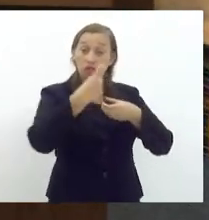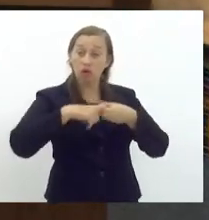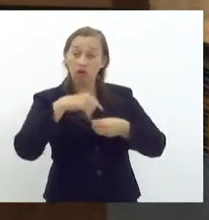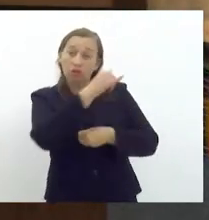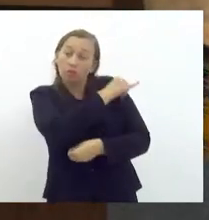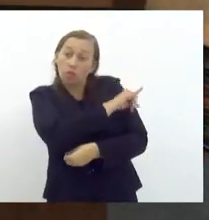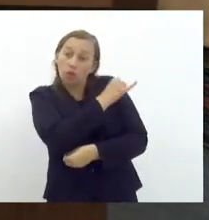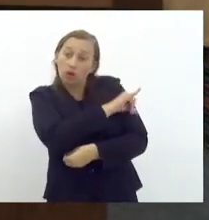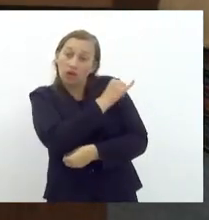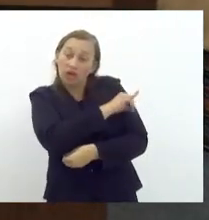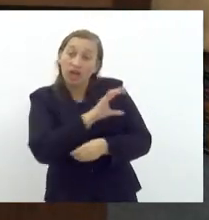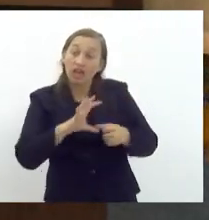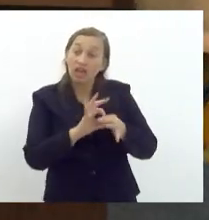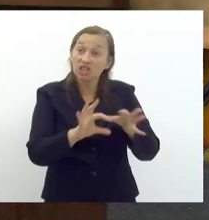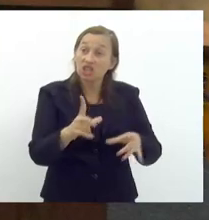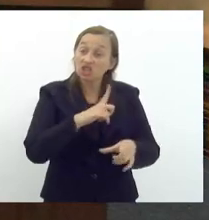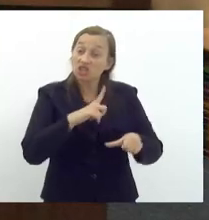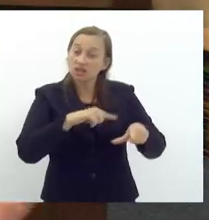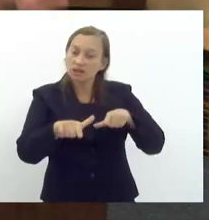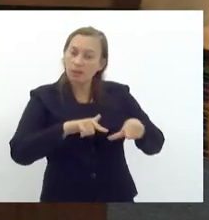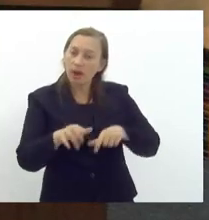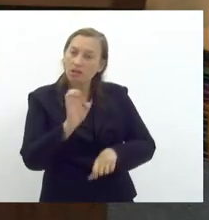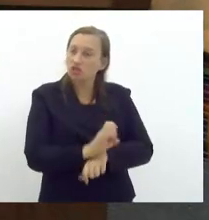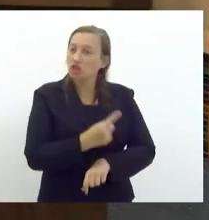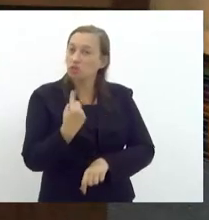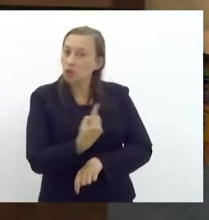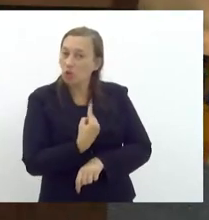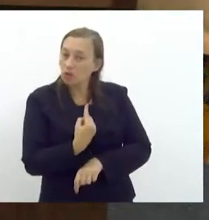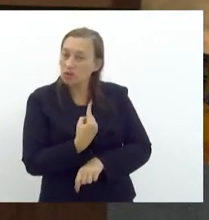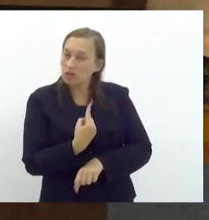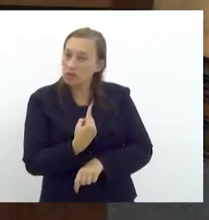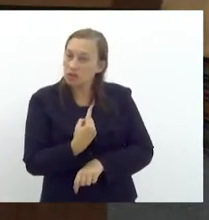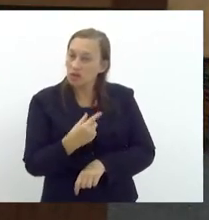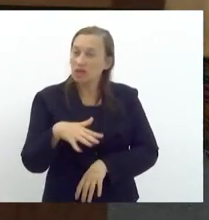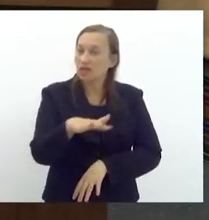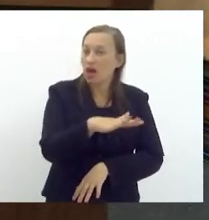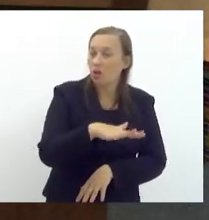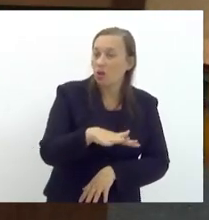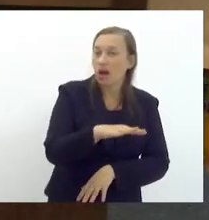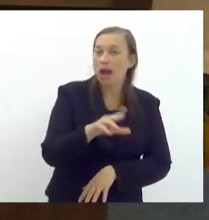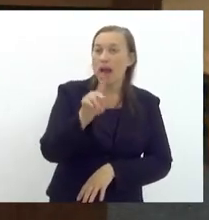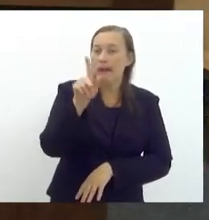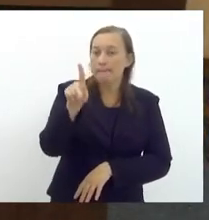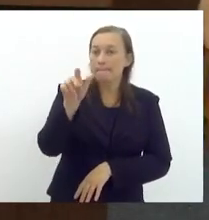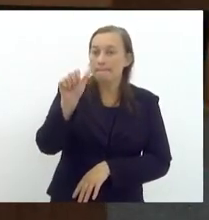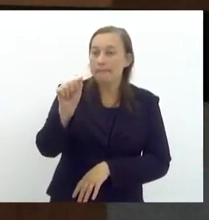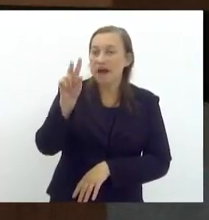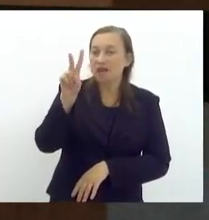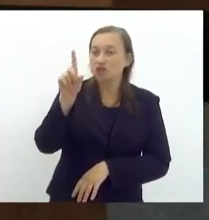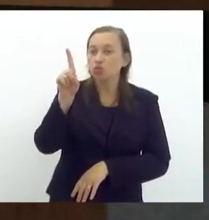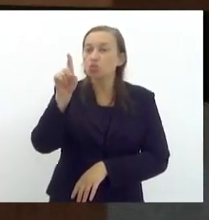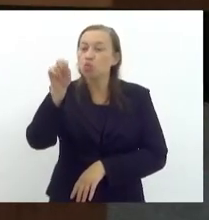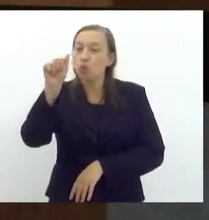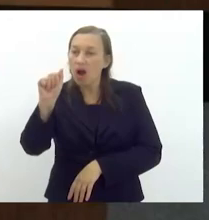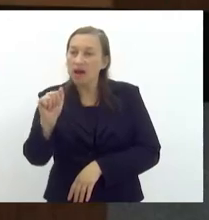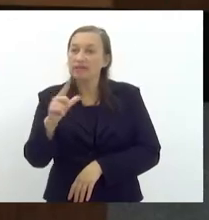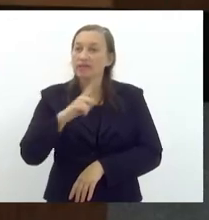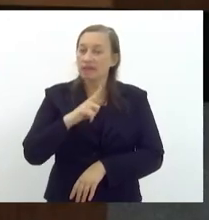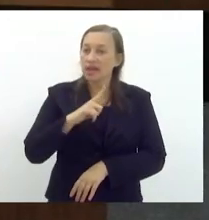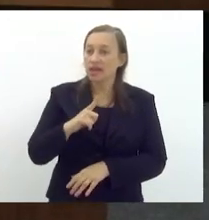você deixa gerar emprego no nosso estado na região de Pádua tem uma companhia chamada copapa